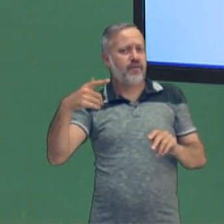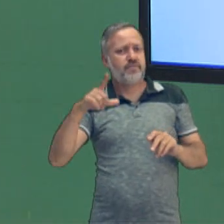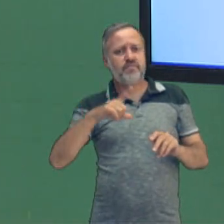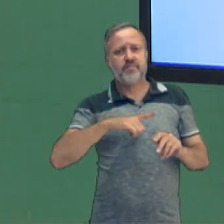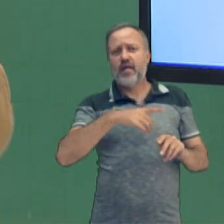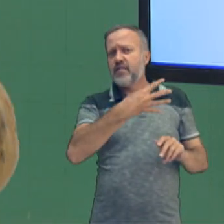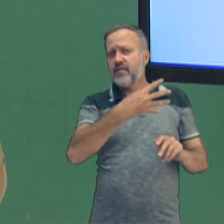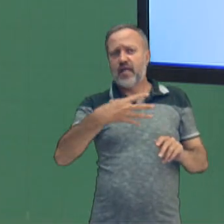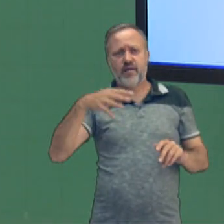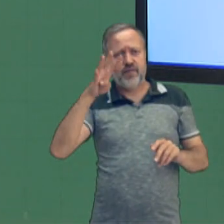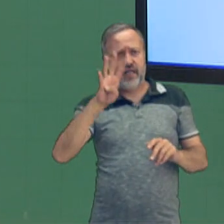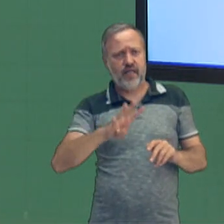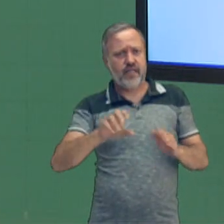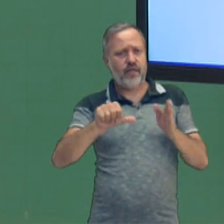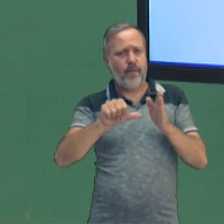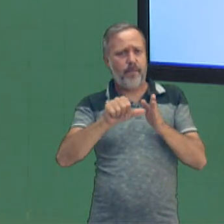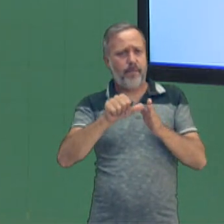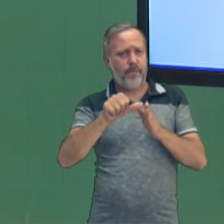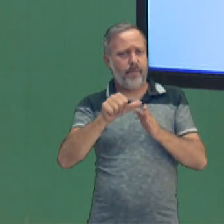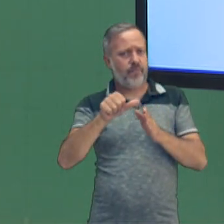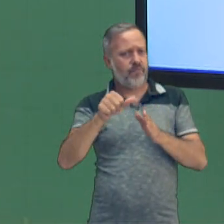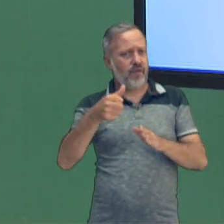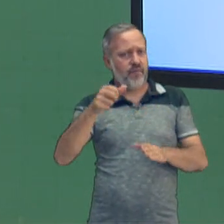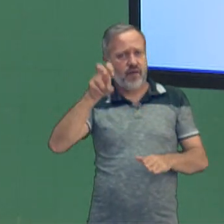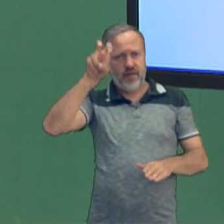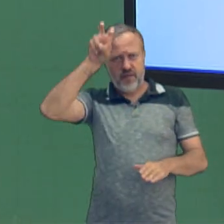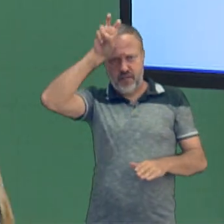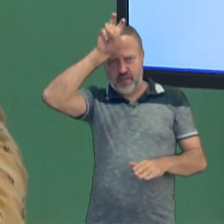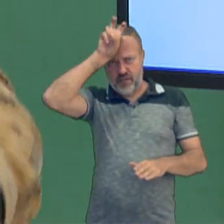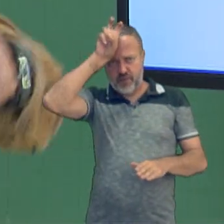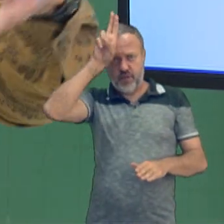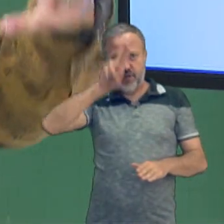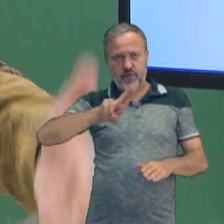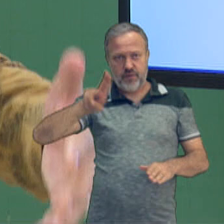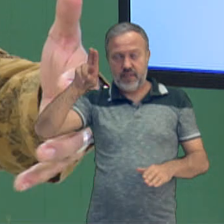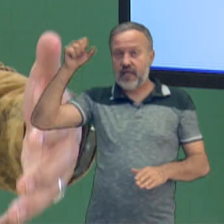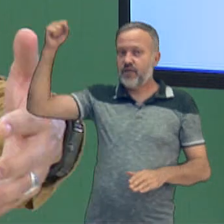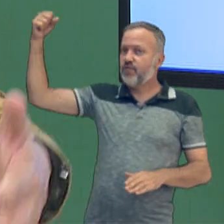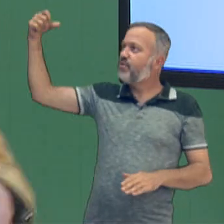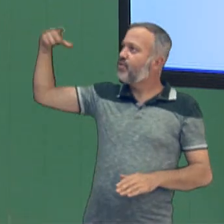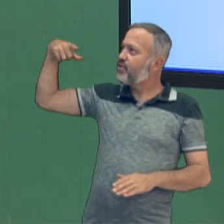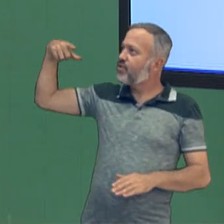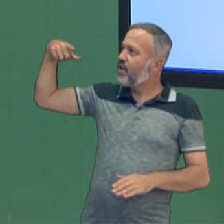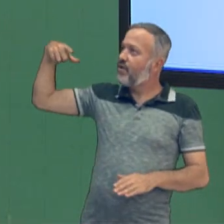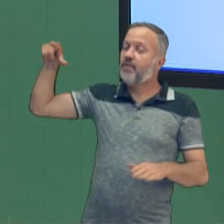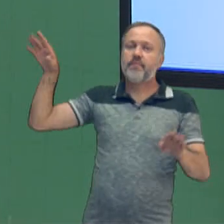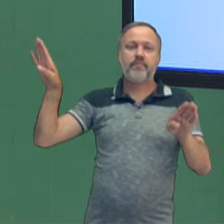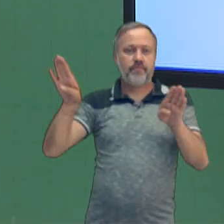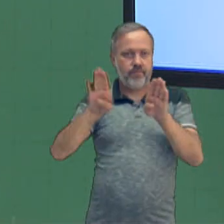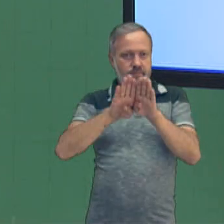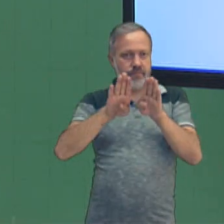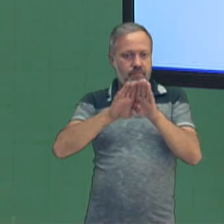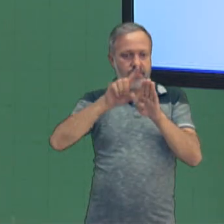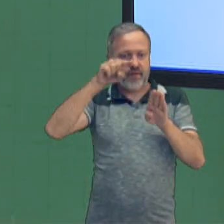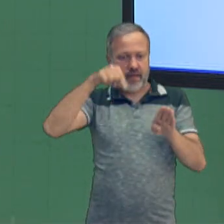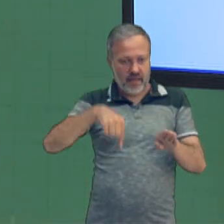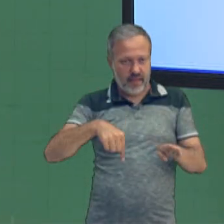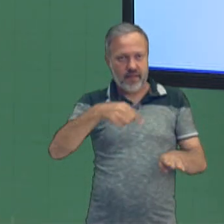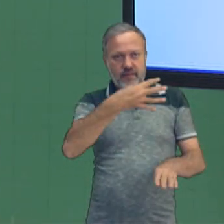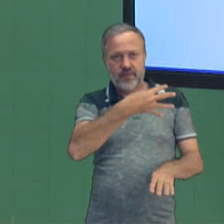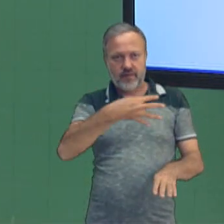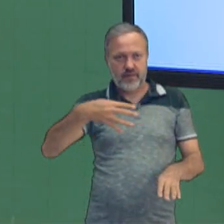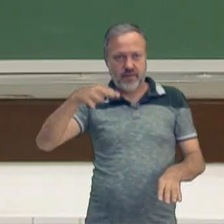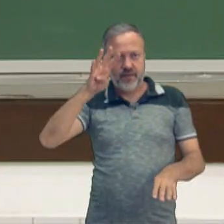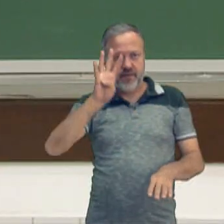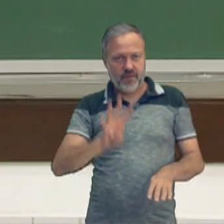calendário egípcio, que é o primeiro calendário solar, e o nosso calendário, que é chamado gregoriano, instituído